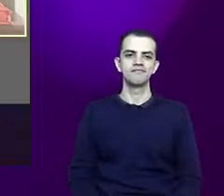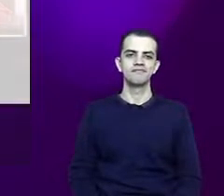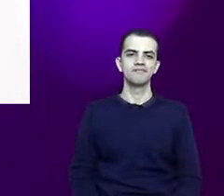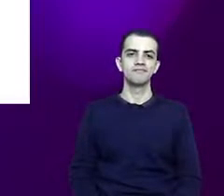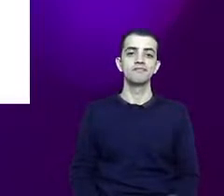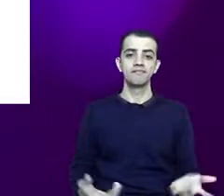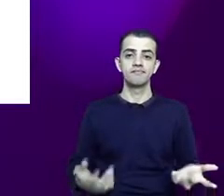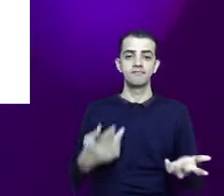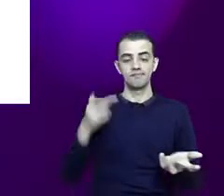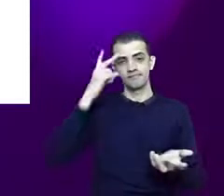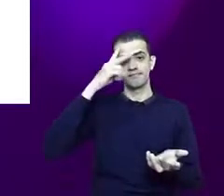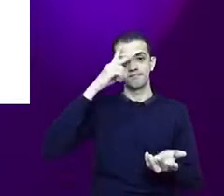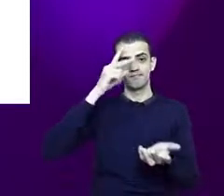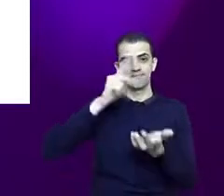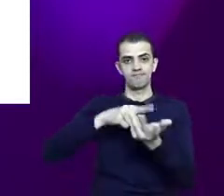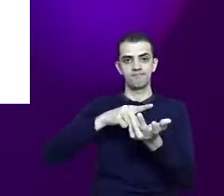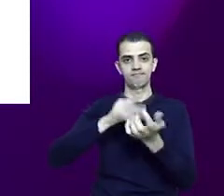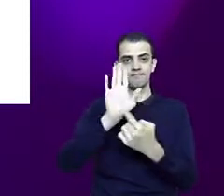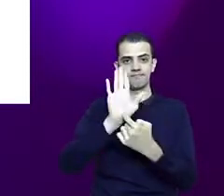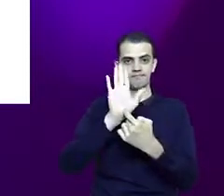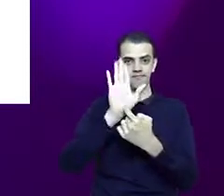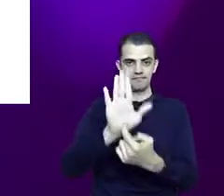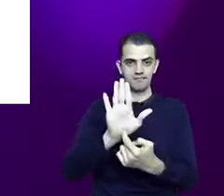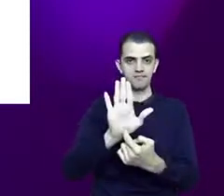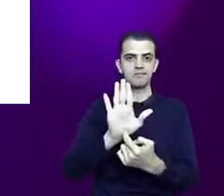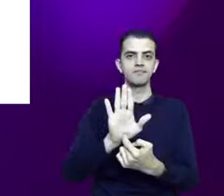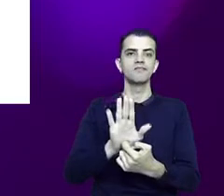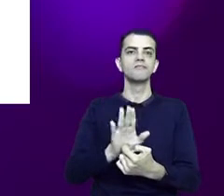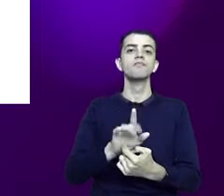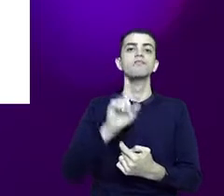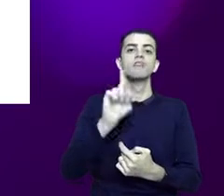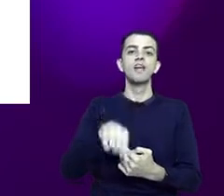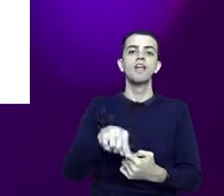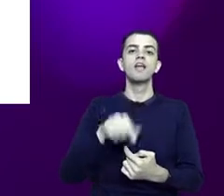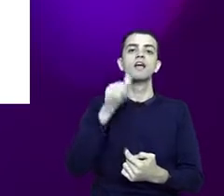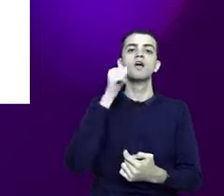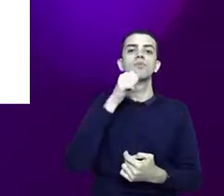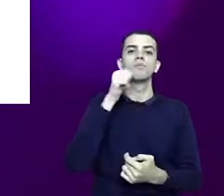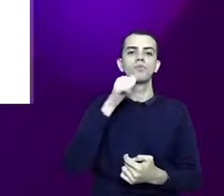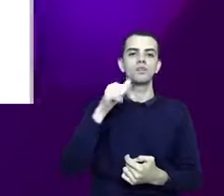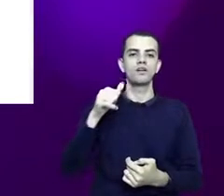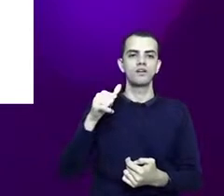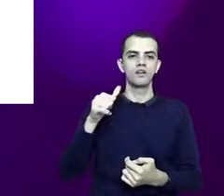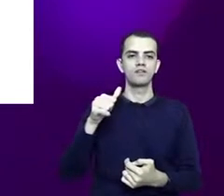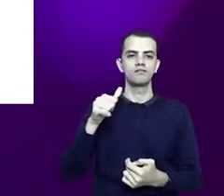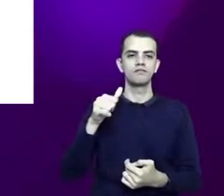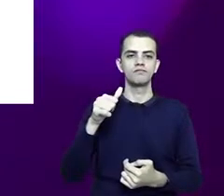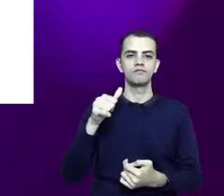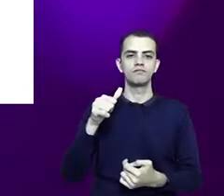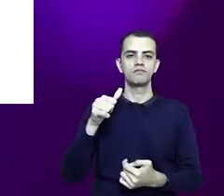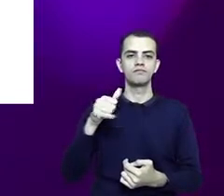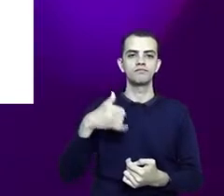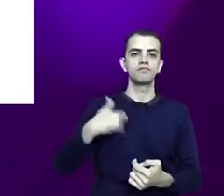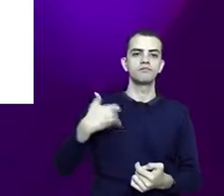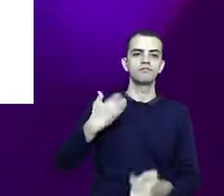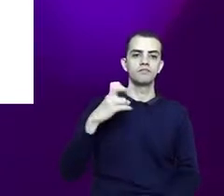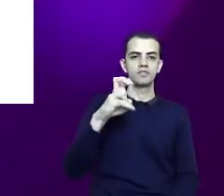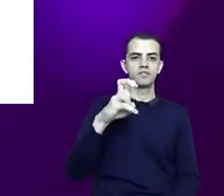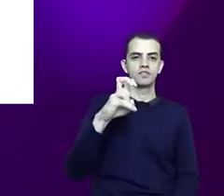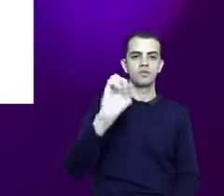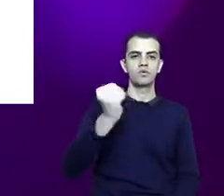Esse caso que eu queria discutir com os senhores é uma paciente do sexo feminino, 58